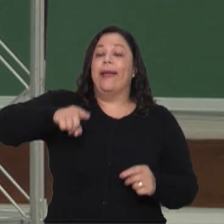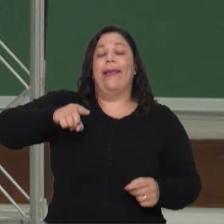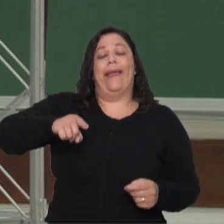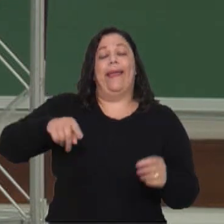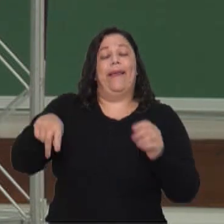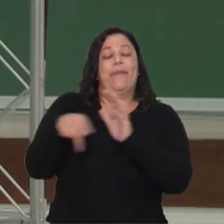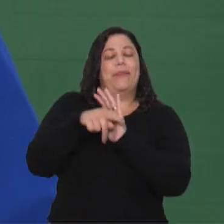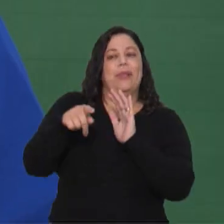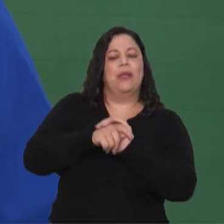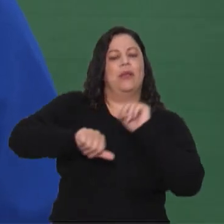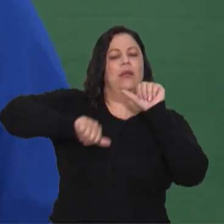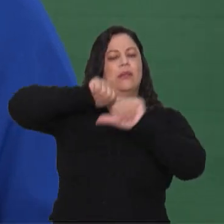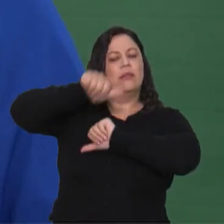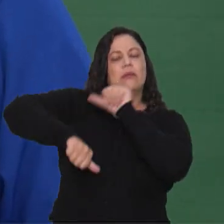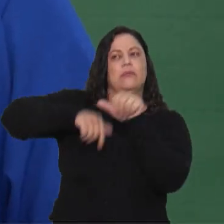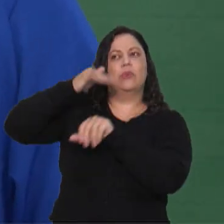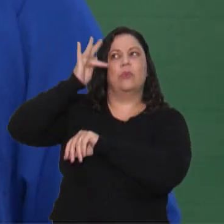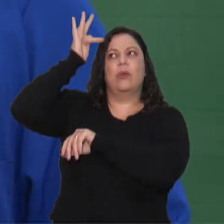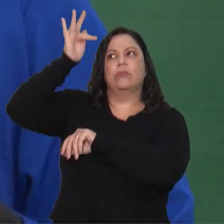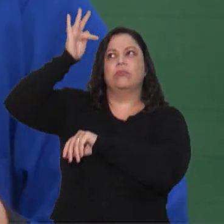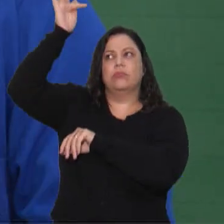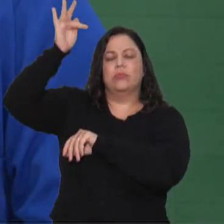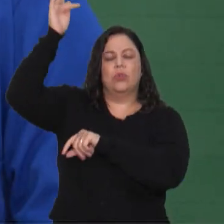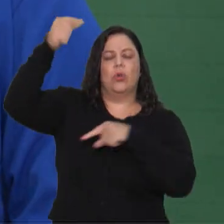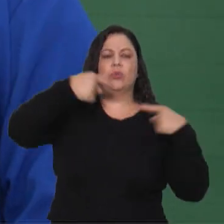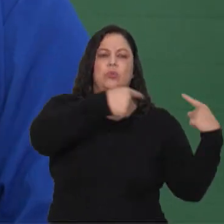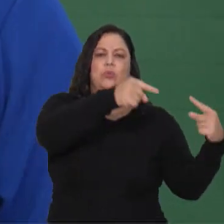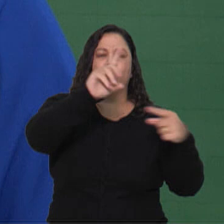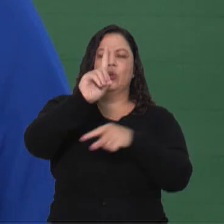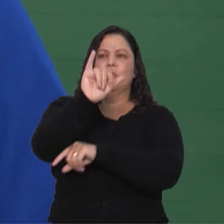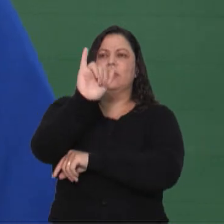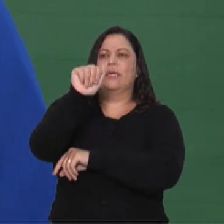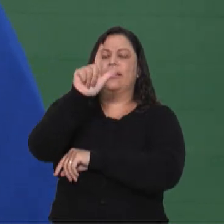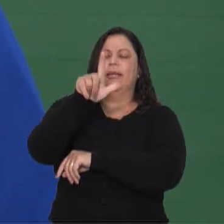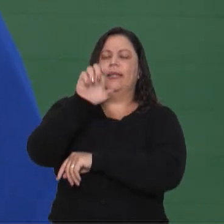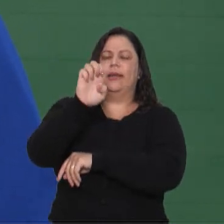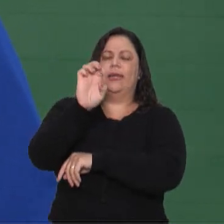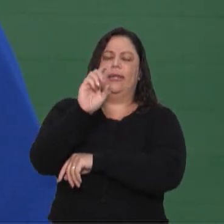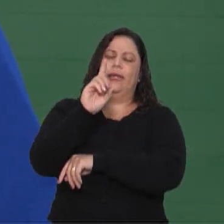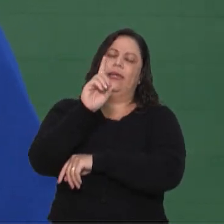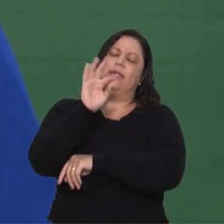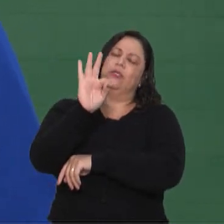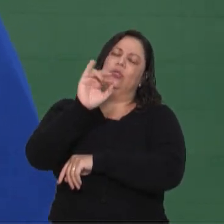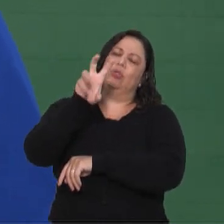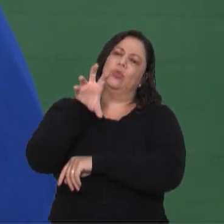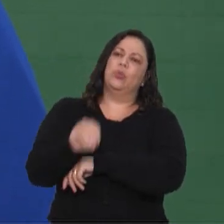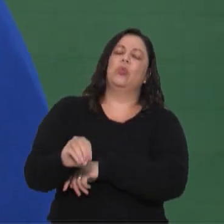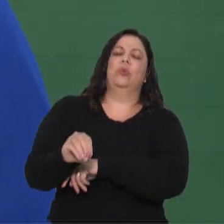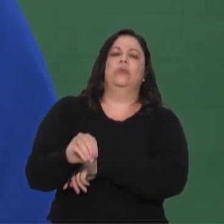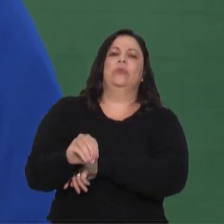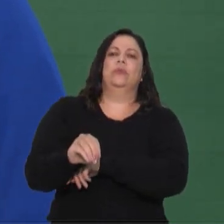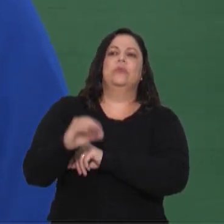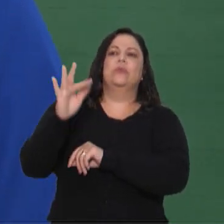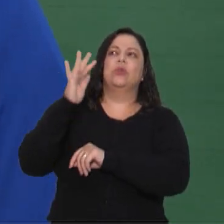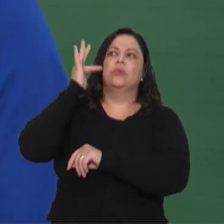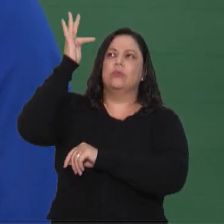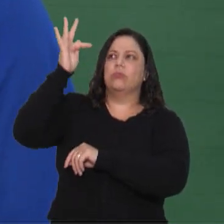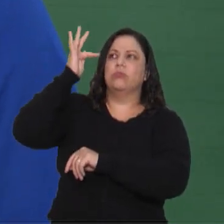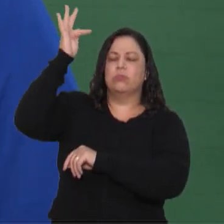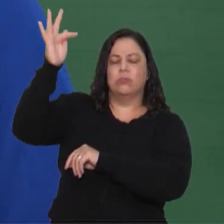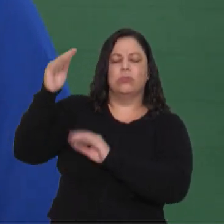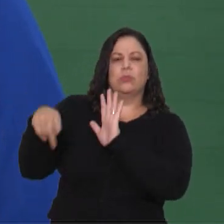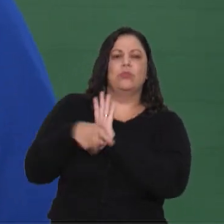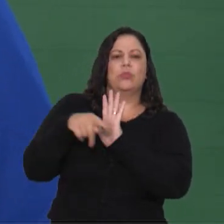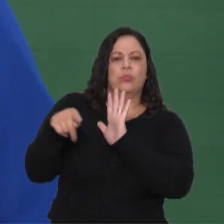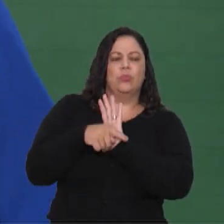transformar Heráclito num filósofo dialético segundo próximo à filosofia dele. Ou seja, Hegel